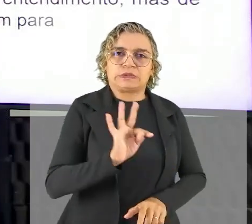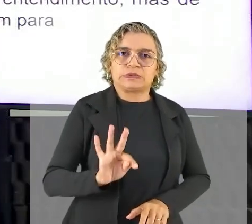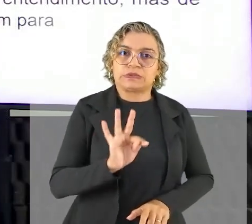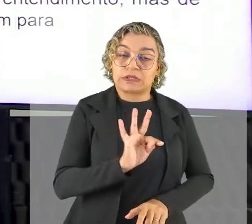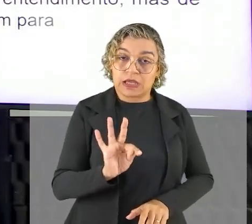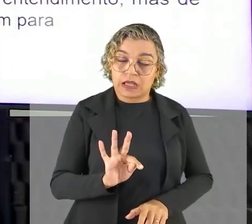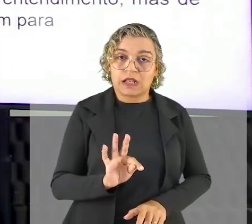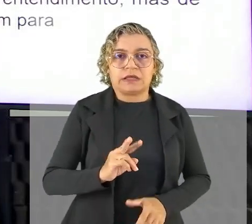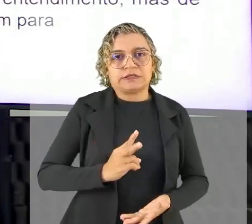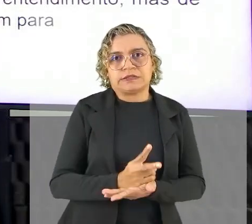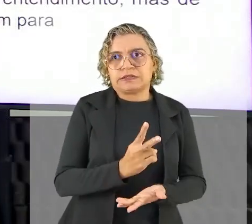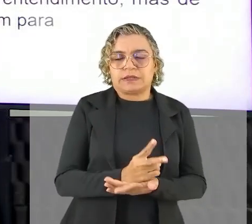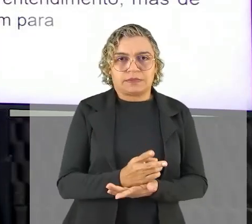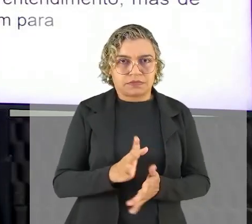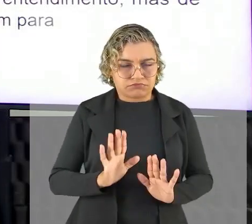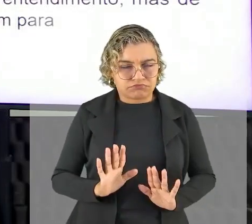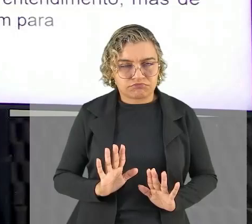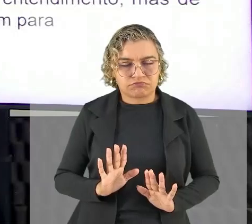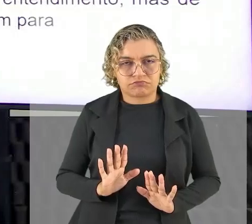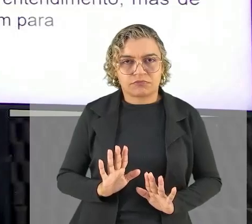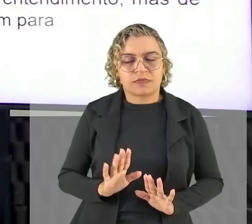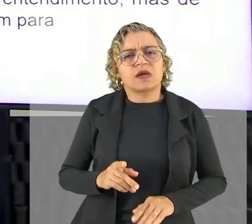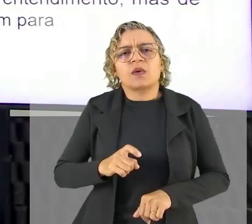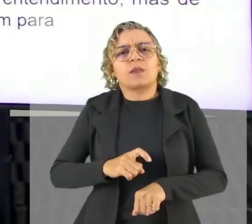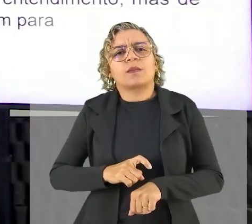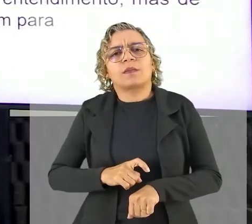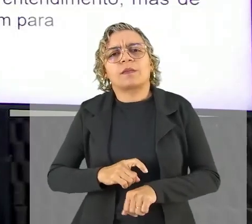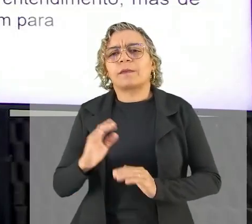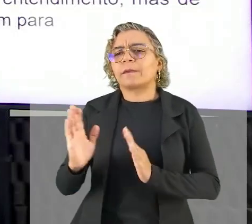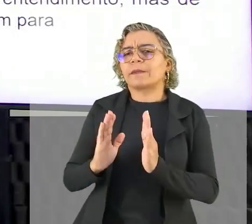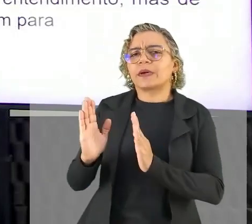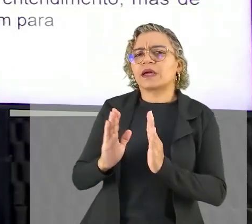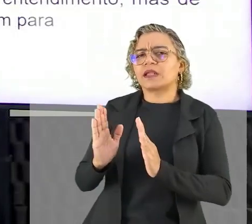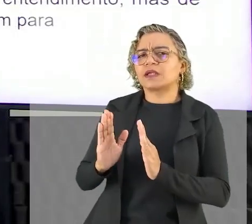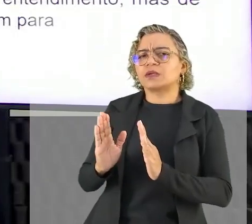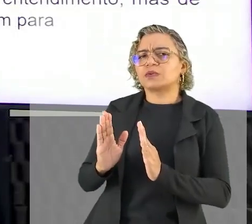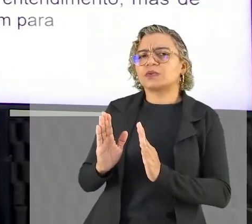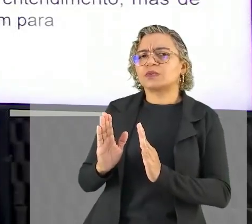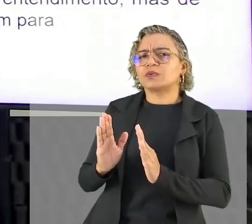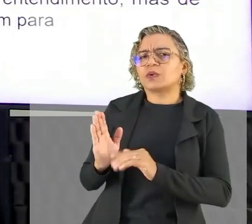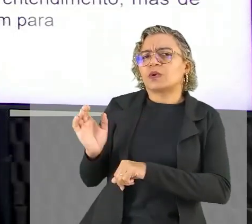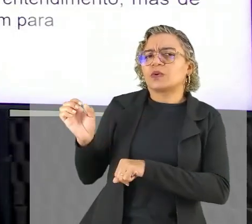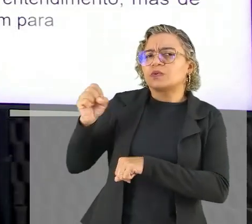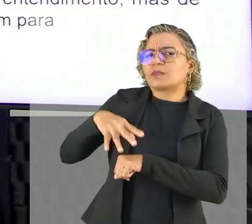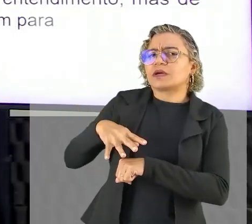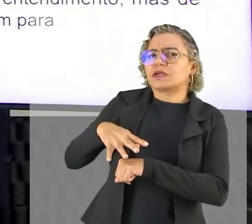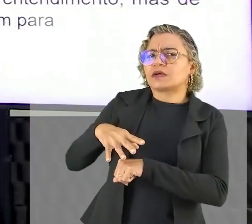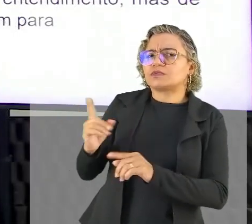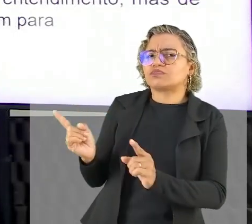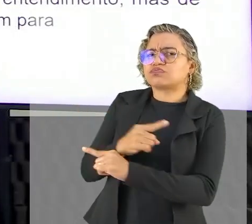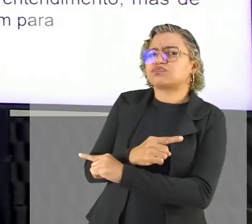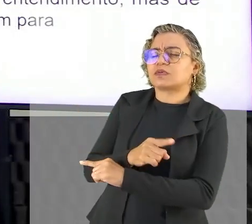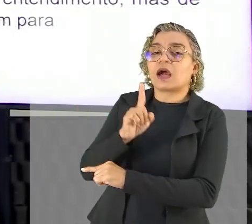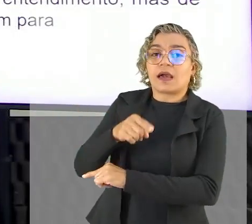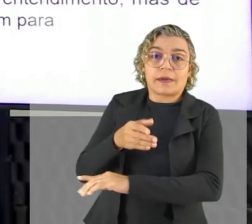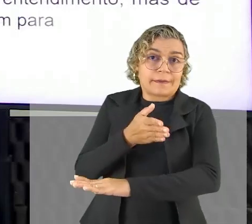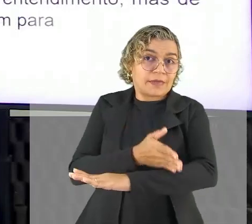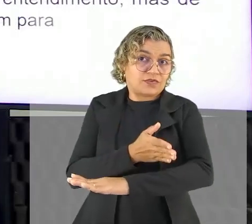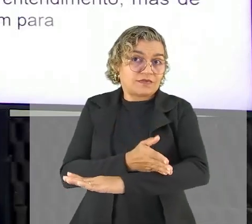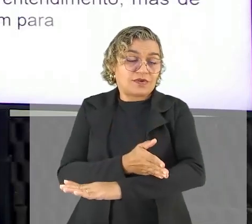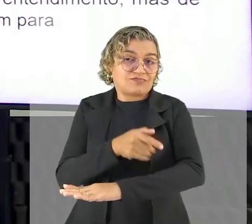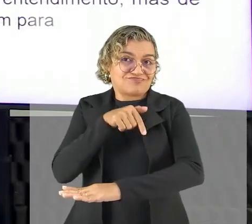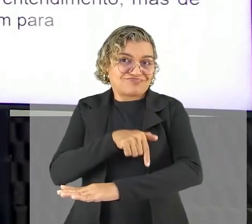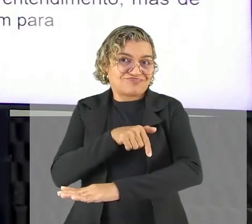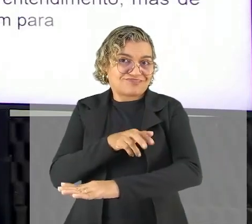mesmos impuseram a si. A qual período filosófico o iluminismo está se contrapondo? Aquele período medieval, né? Em